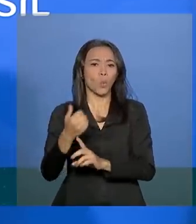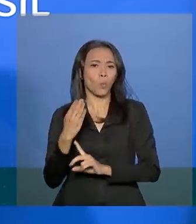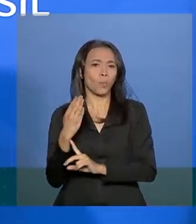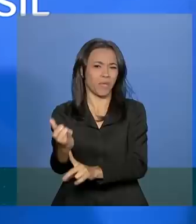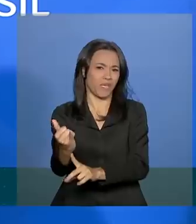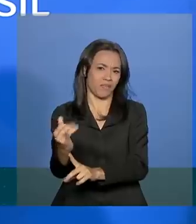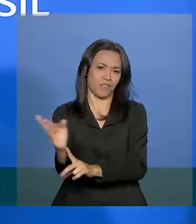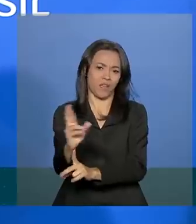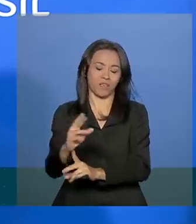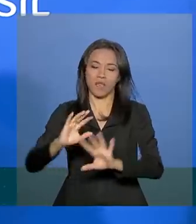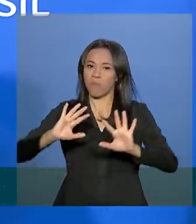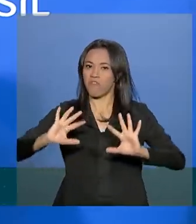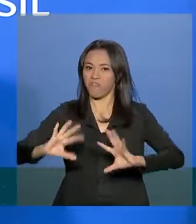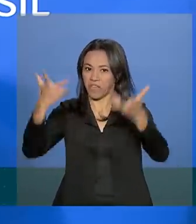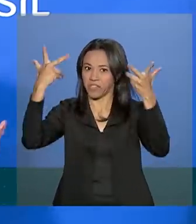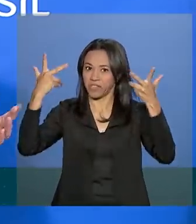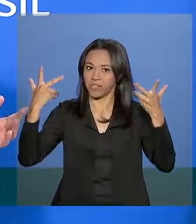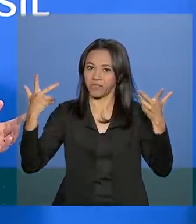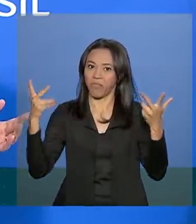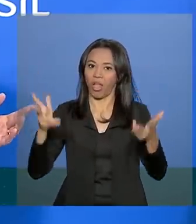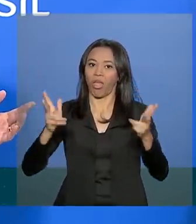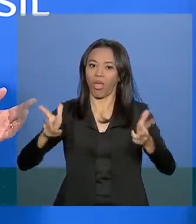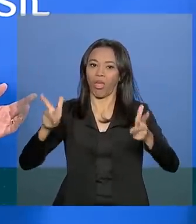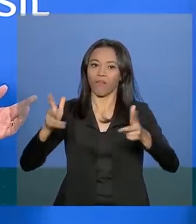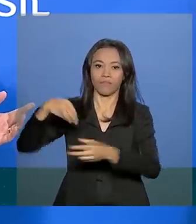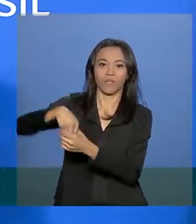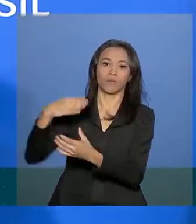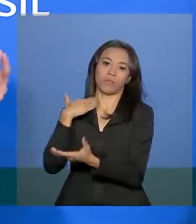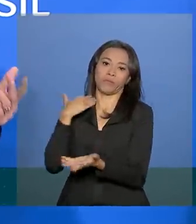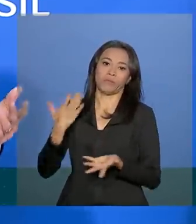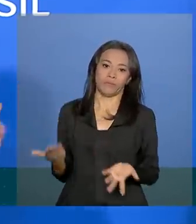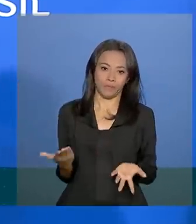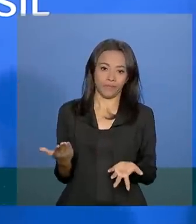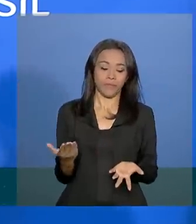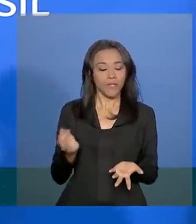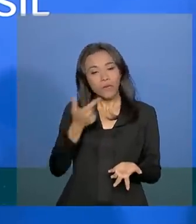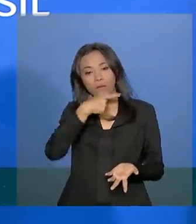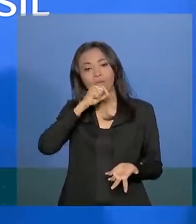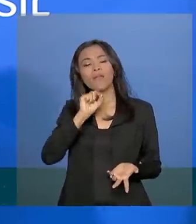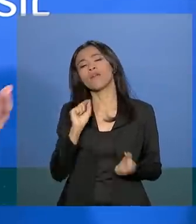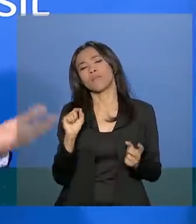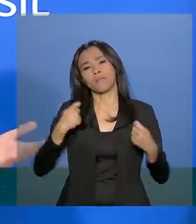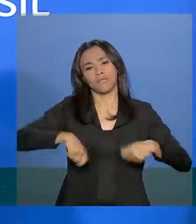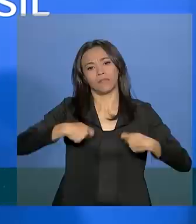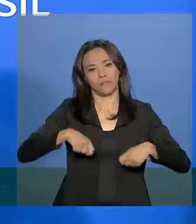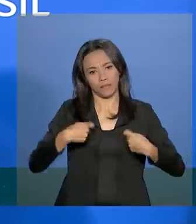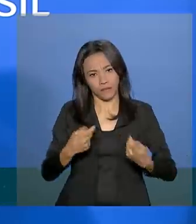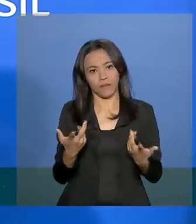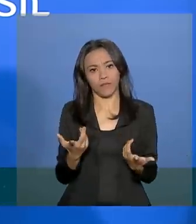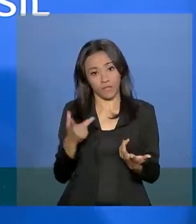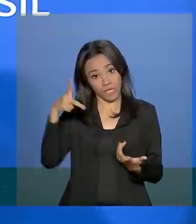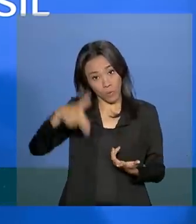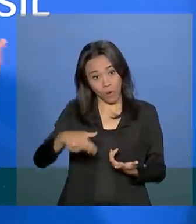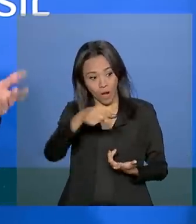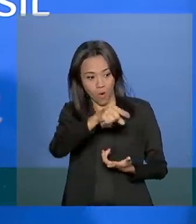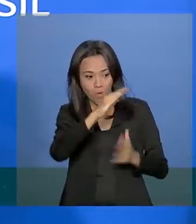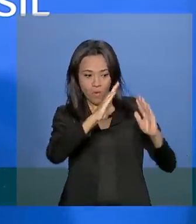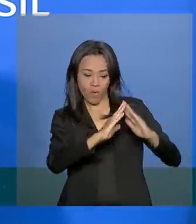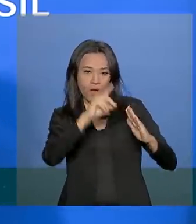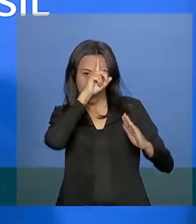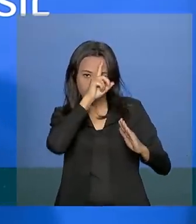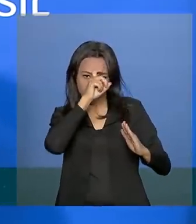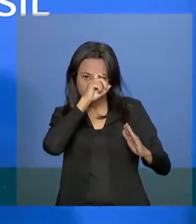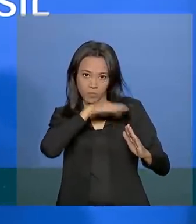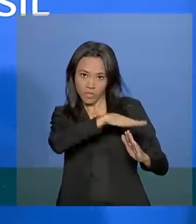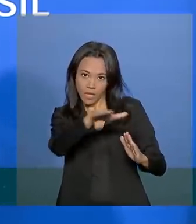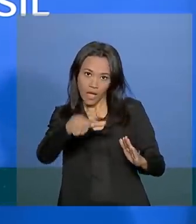festa no bbb 10 logicamente quem precisava para o bem como a santa casa e em outros